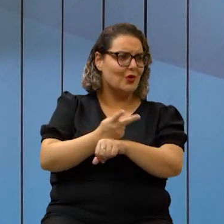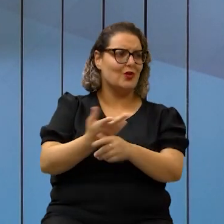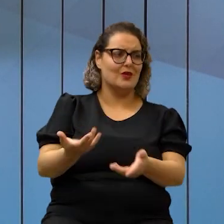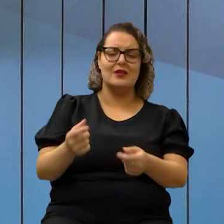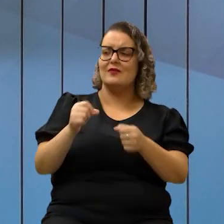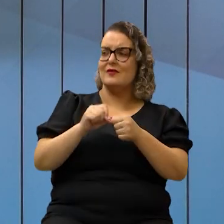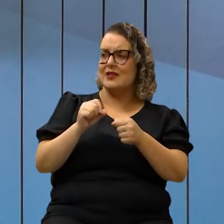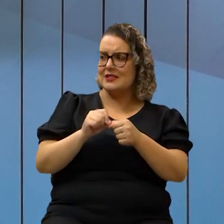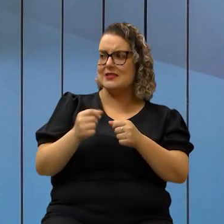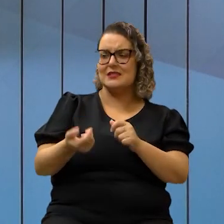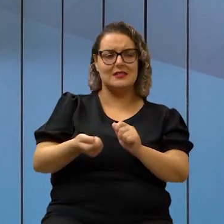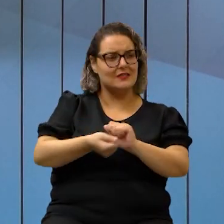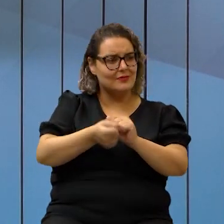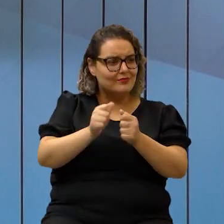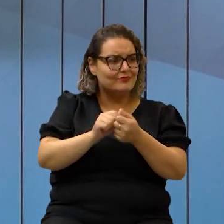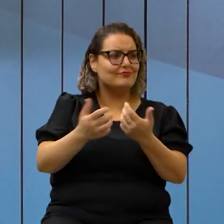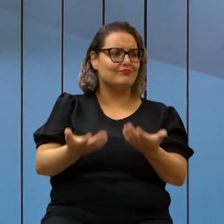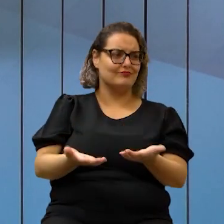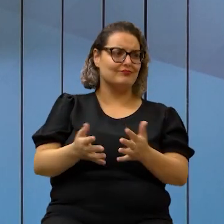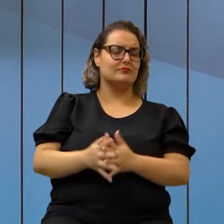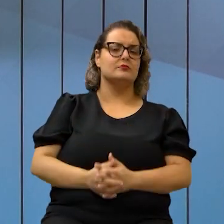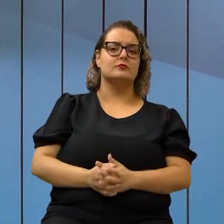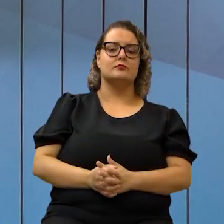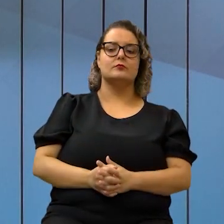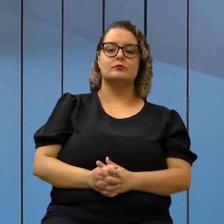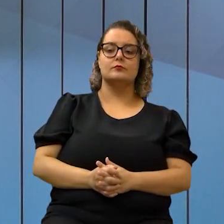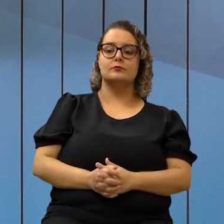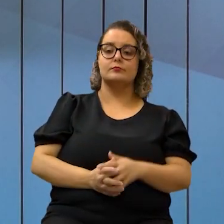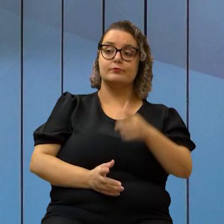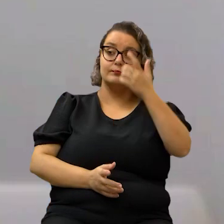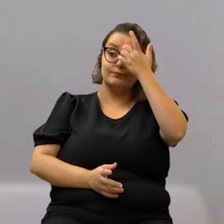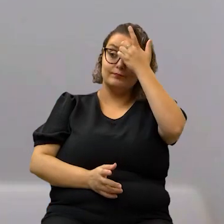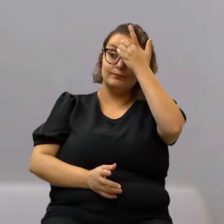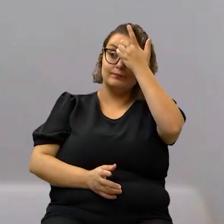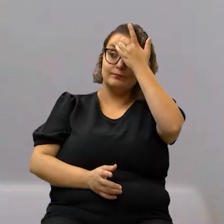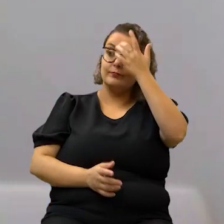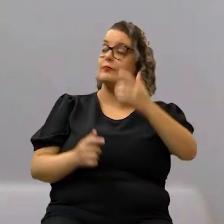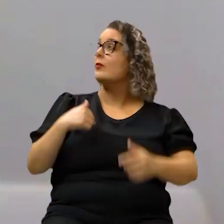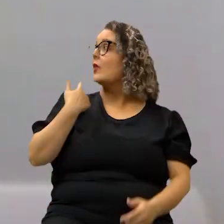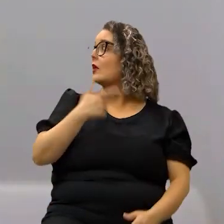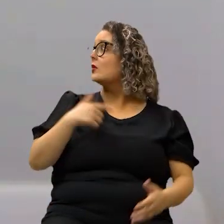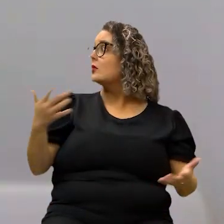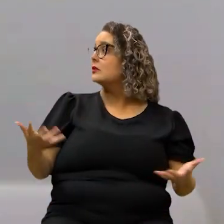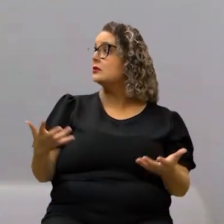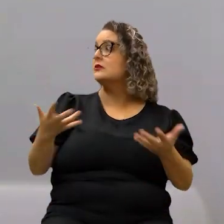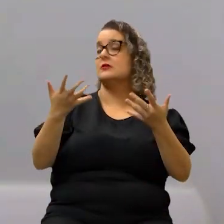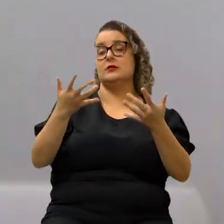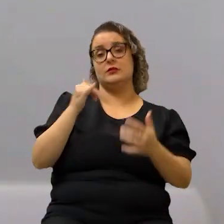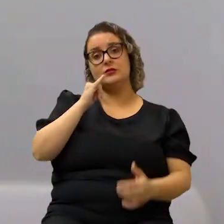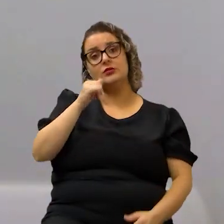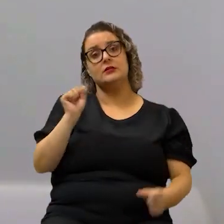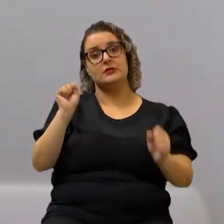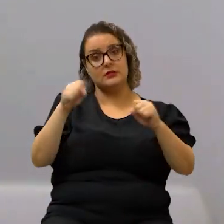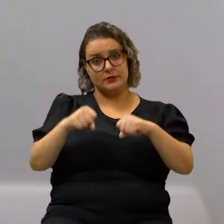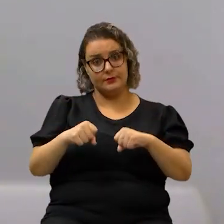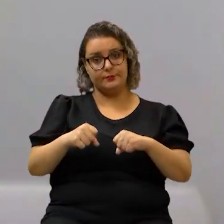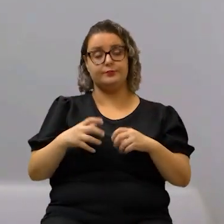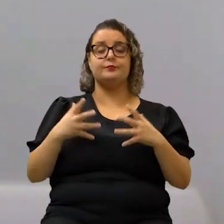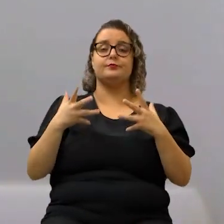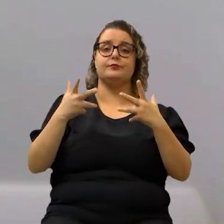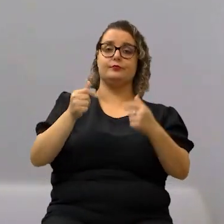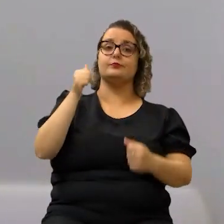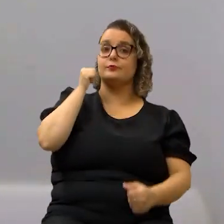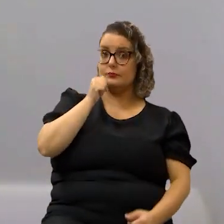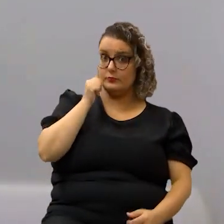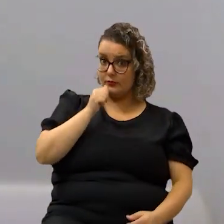correr atrás e fazer esse reparo, né? A gente incentiva e diz que sim.